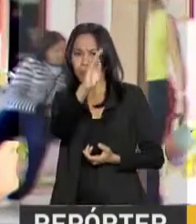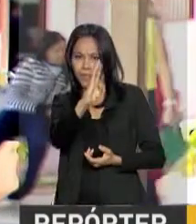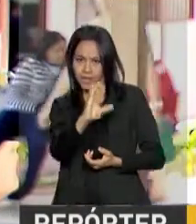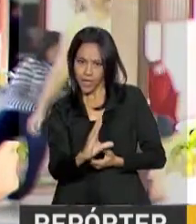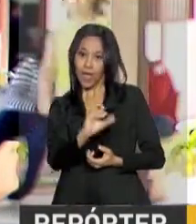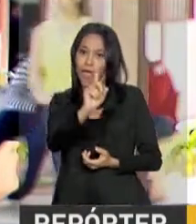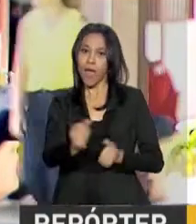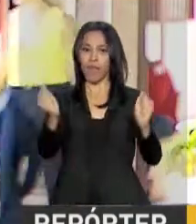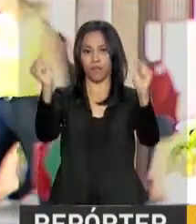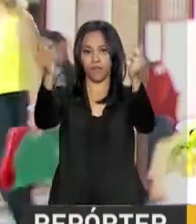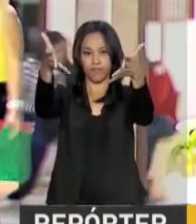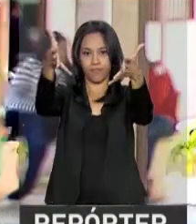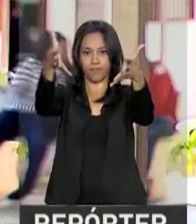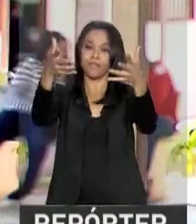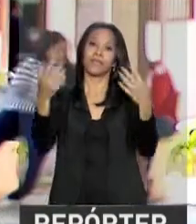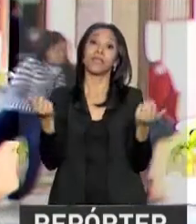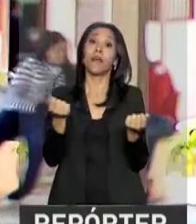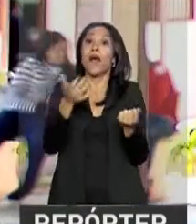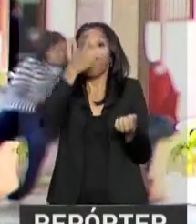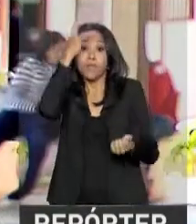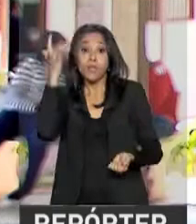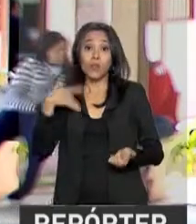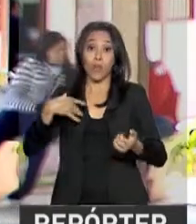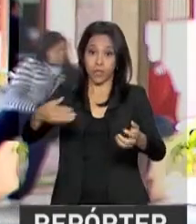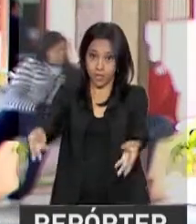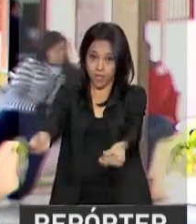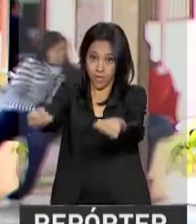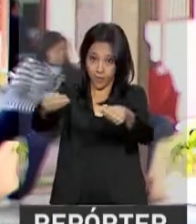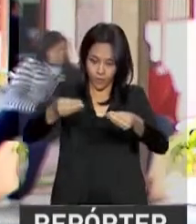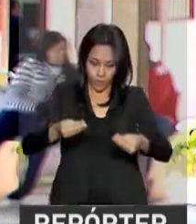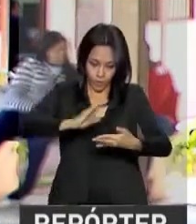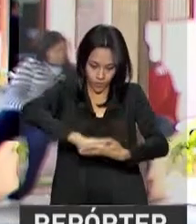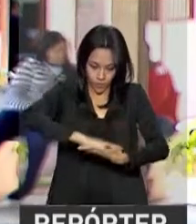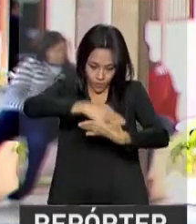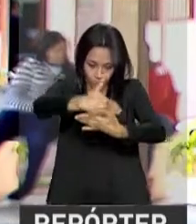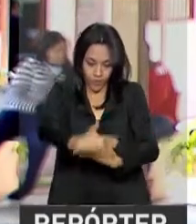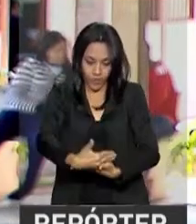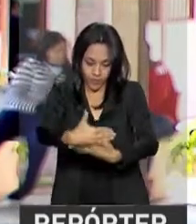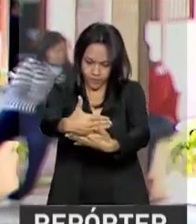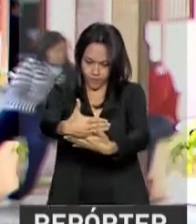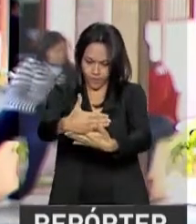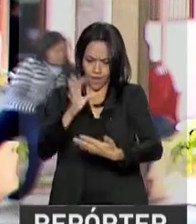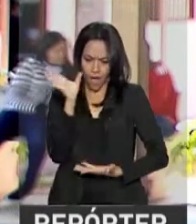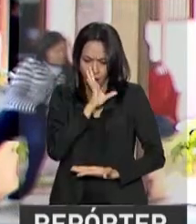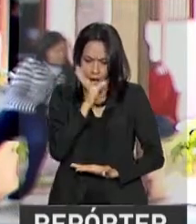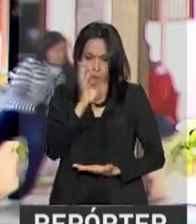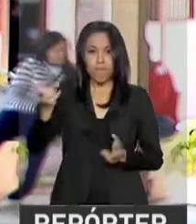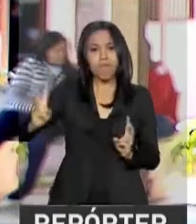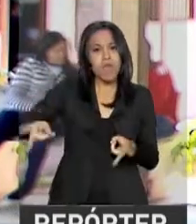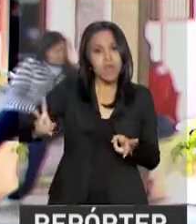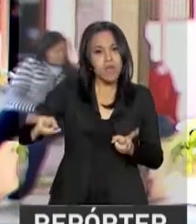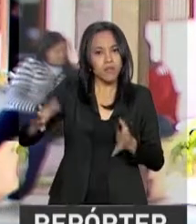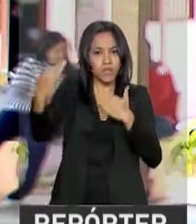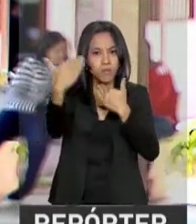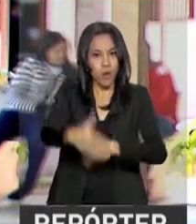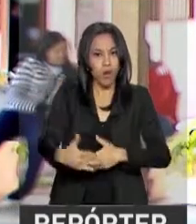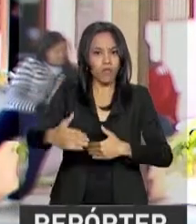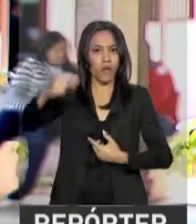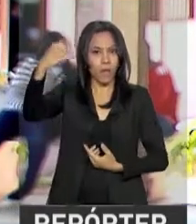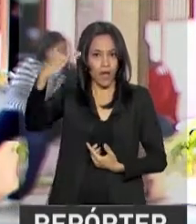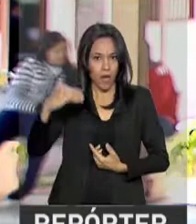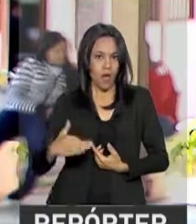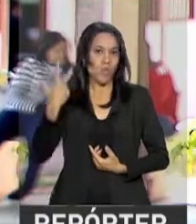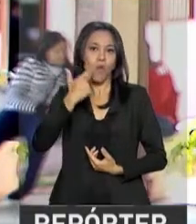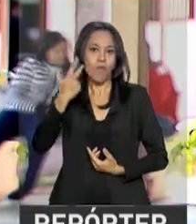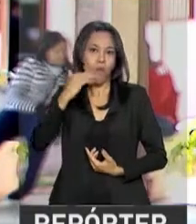apresentadas em Libras. O participante recebe um notebook para assistir às questões, que são as mesmas e na mesma ordem da prova